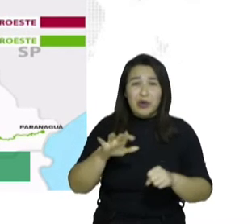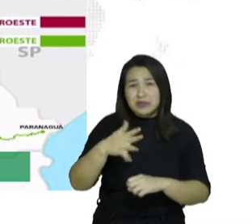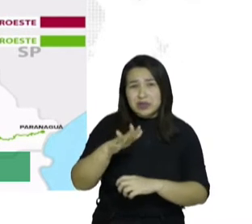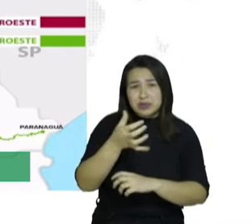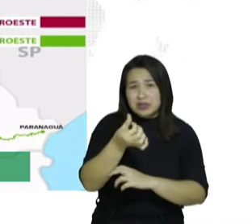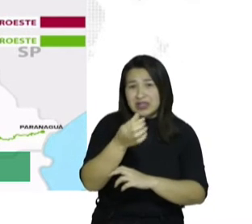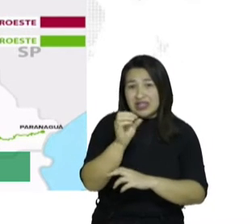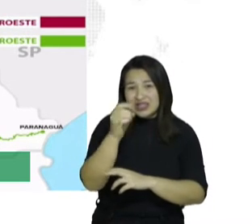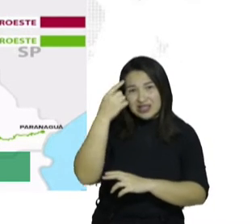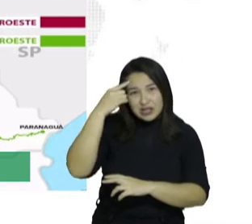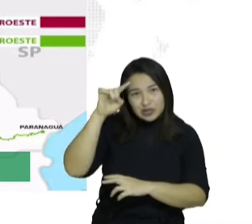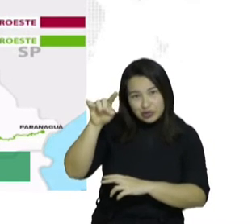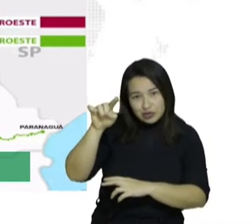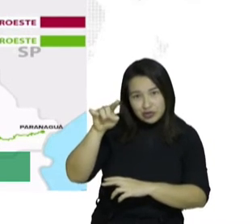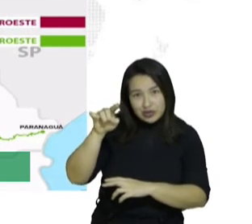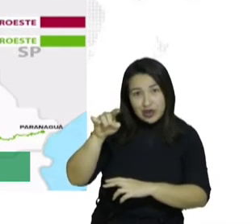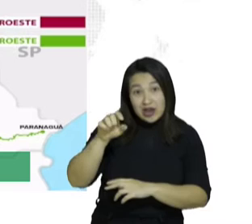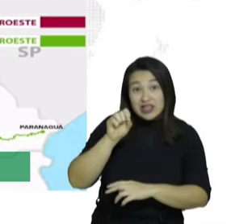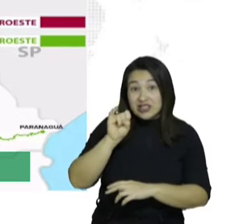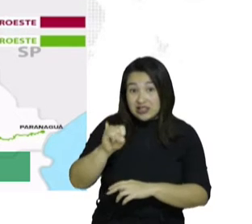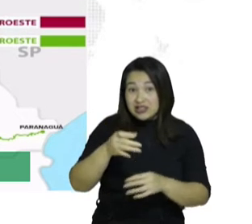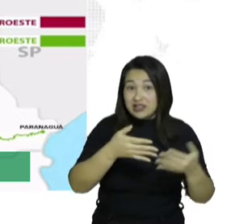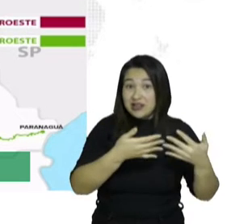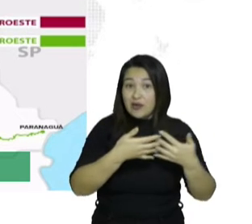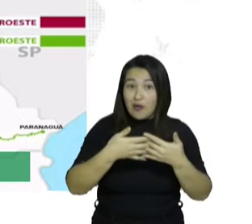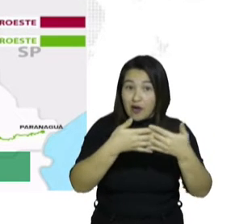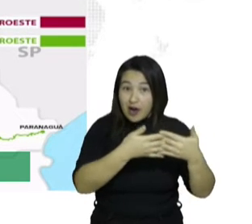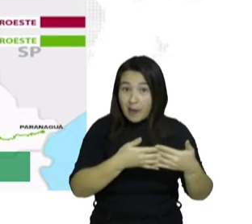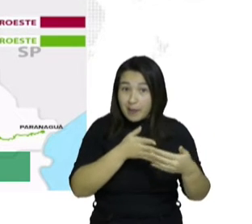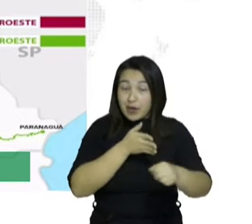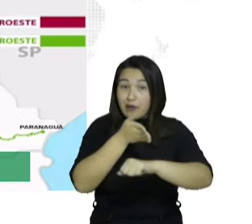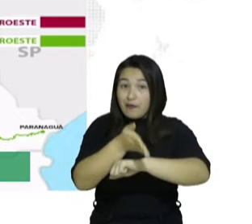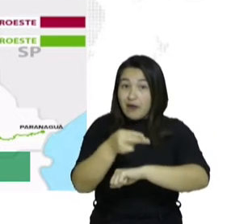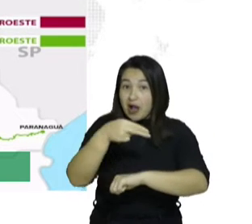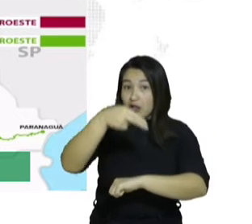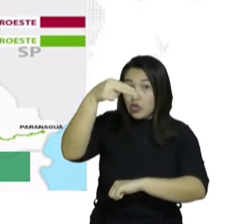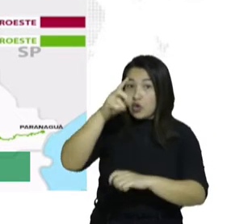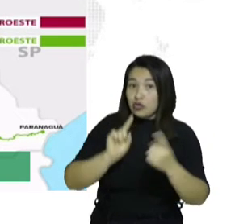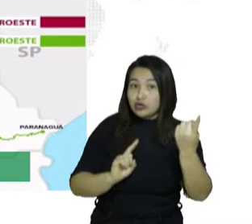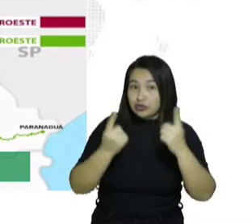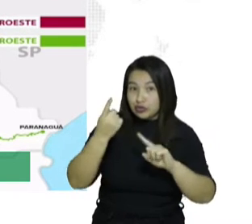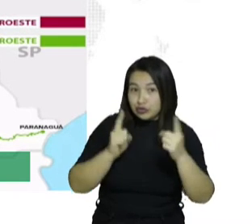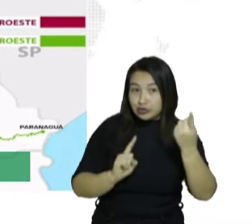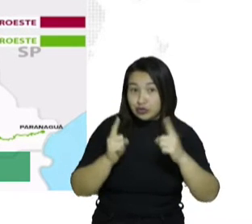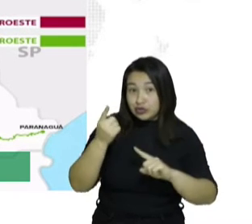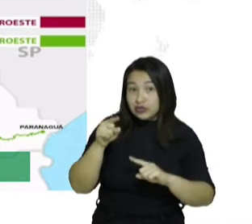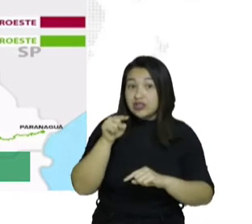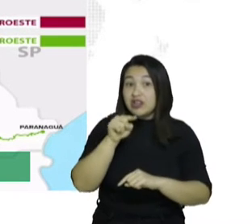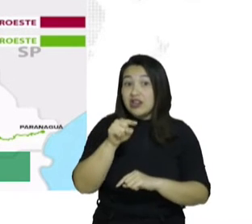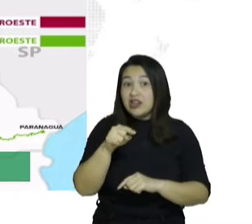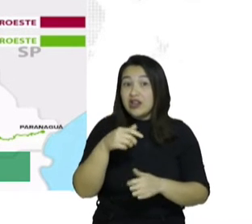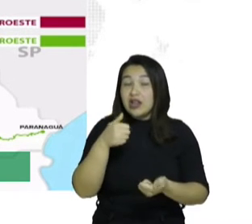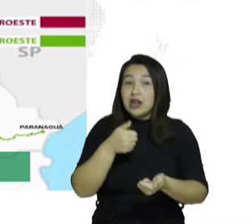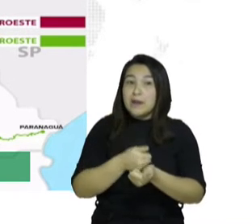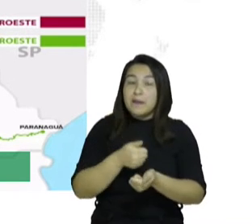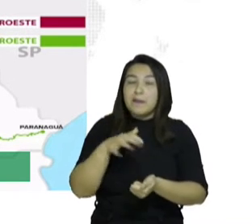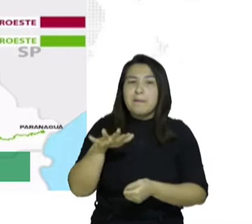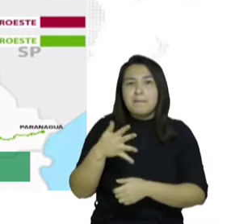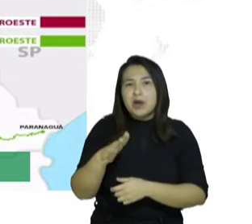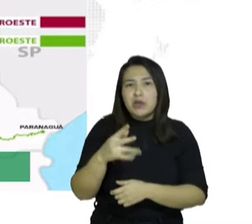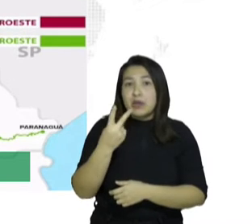viagem um caminhão que sai de Campo Grande e vai lá pro norte do Chile a carga chegará na China em média 23